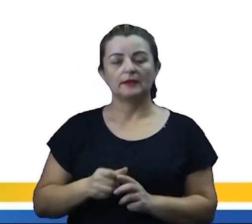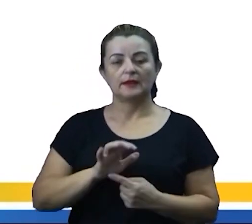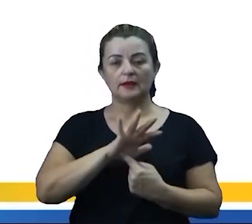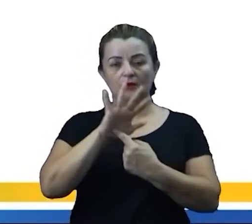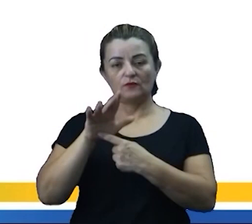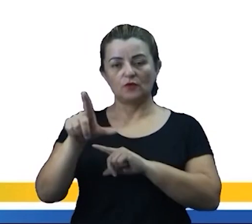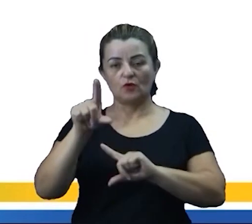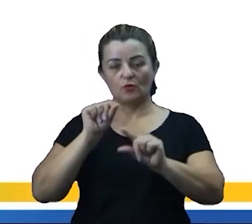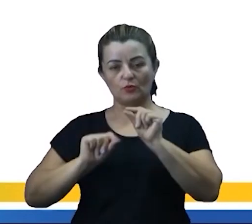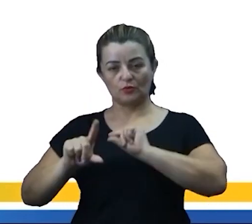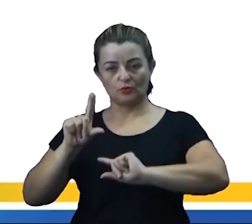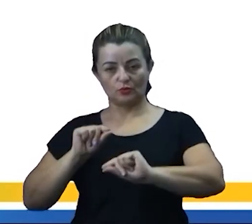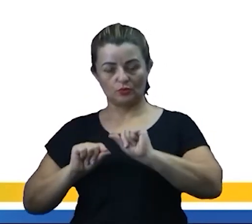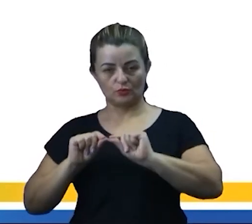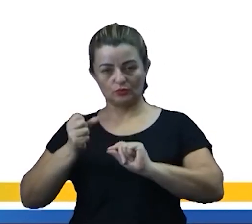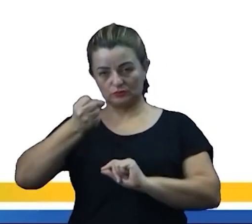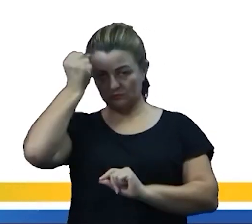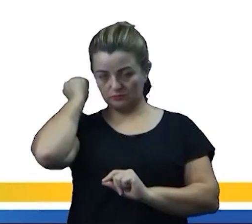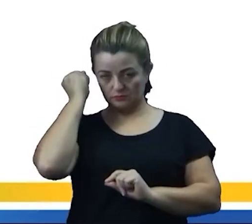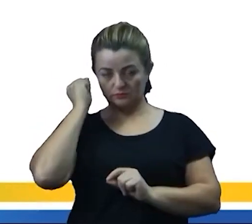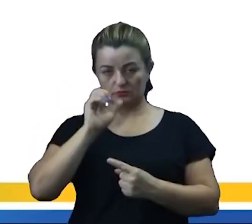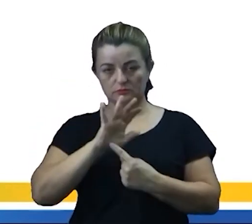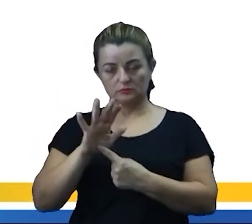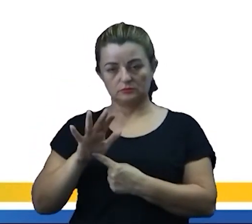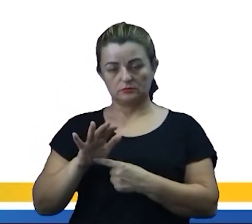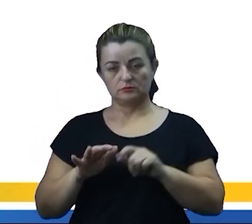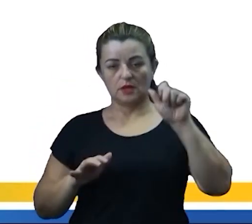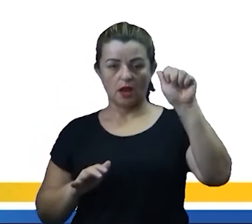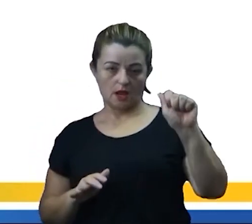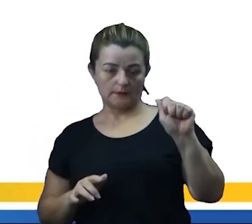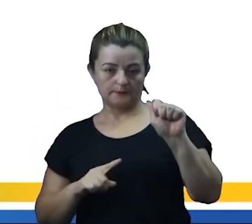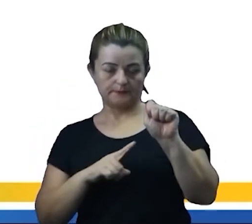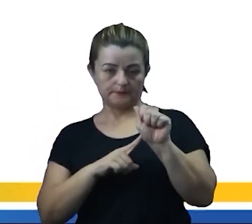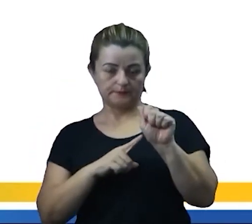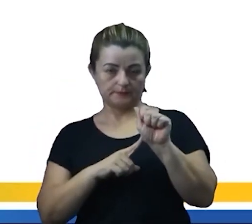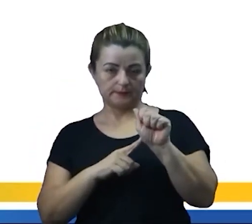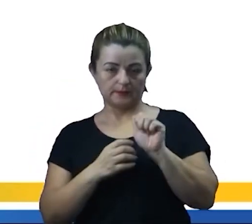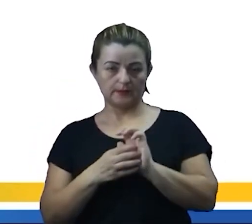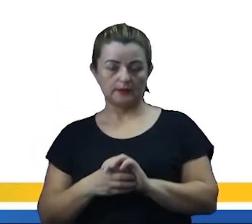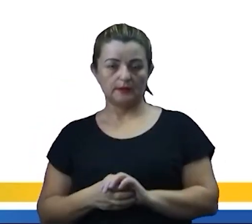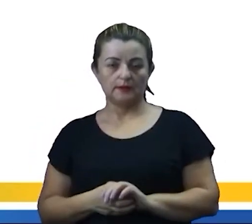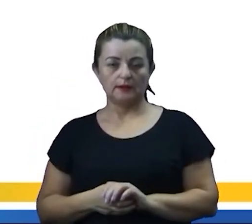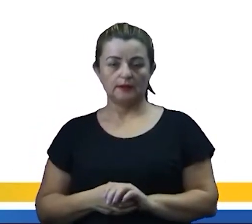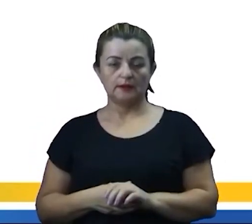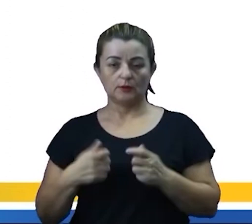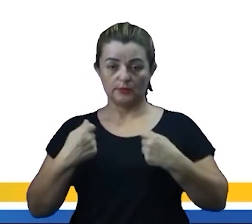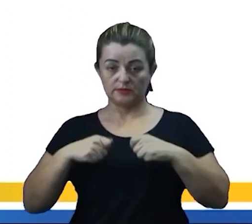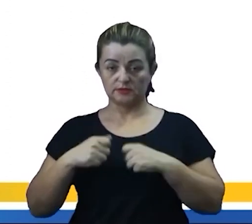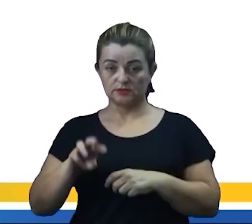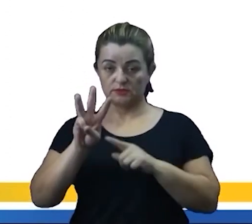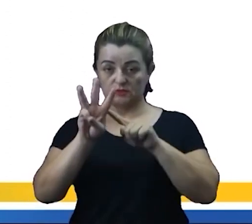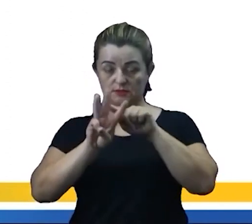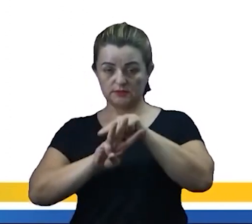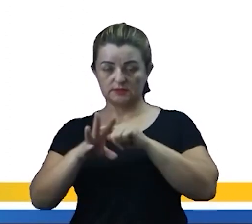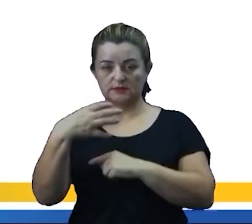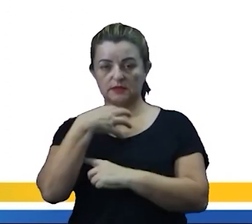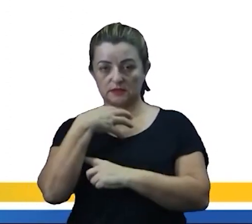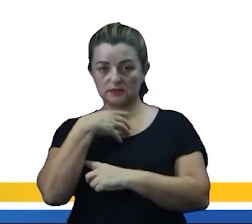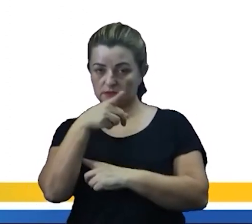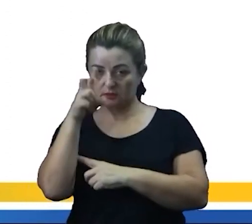as opções que o vestibular nos deu? A letra A. Eu preciso de 3 características, lembrando vocês,